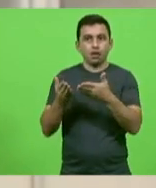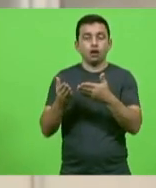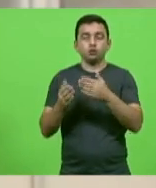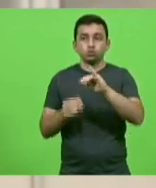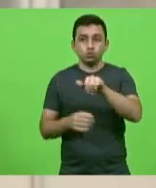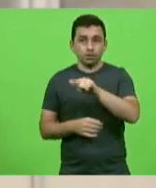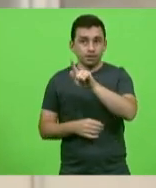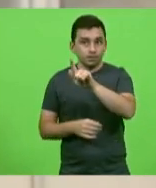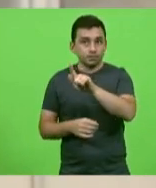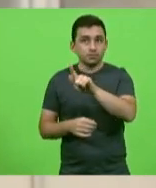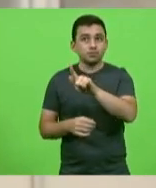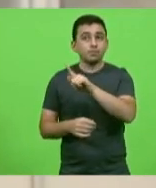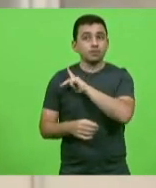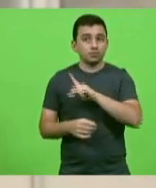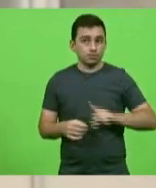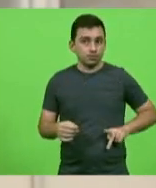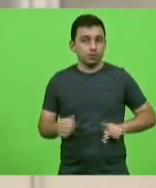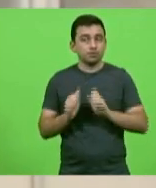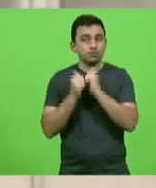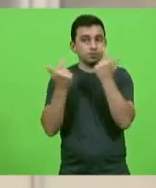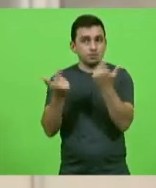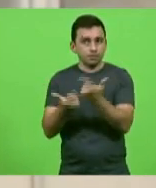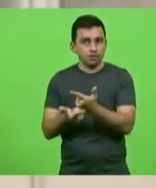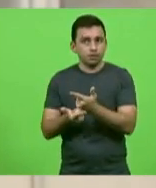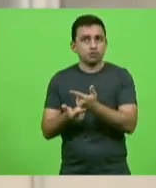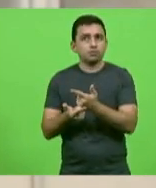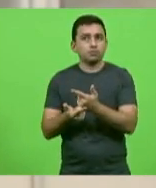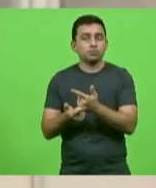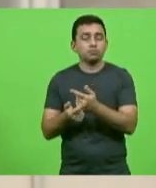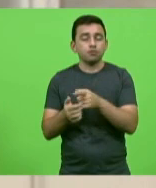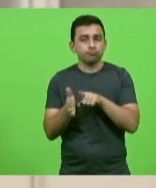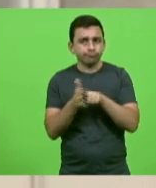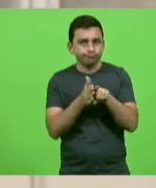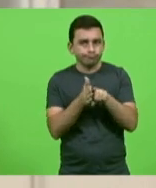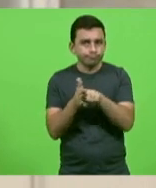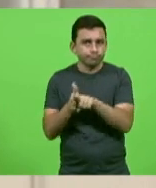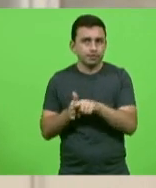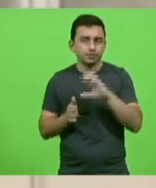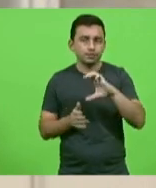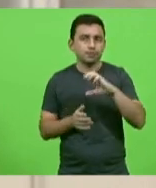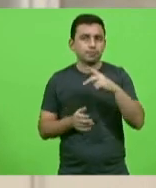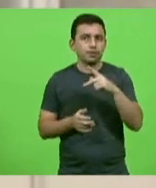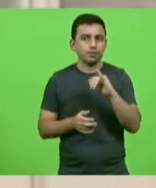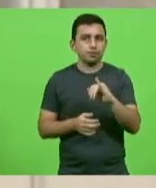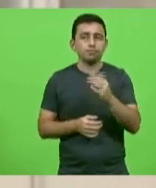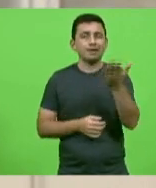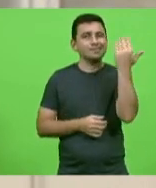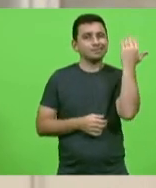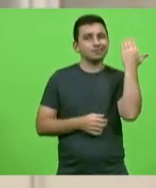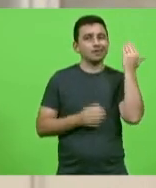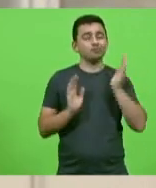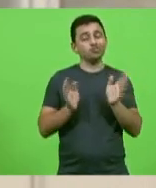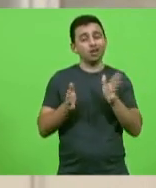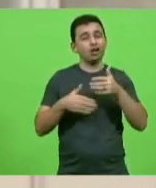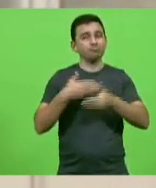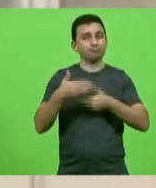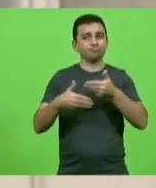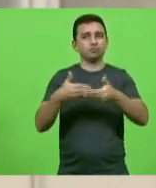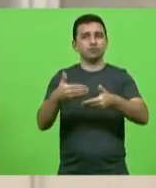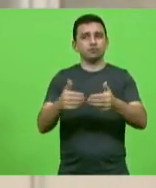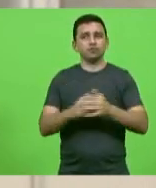as informações solicitadas no âmbito das investigações da CPI que tramitava naquela época